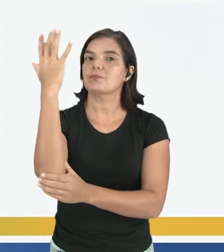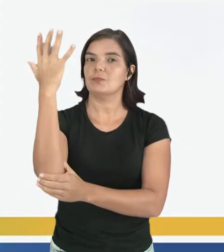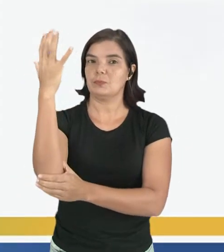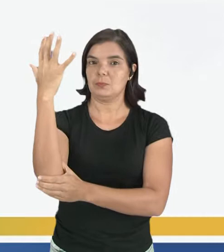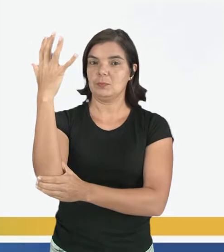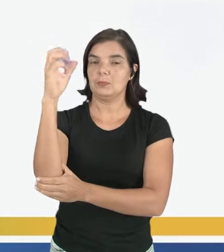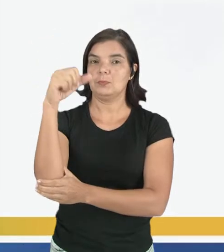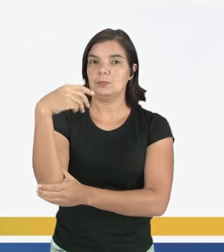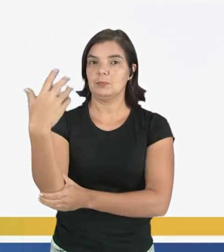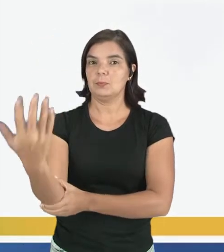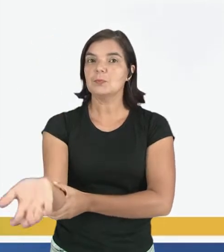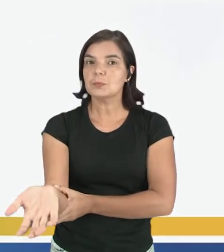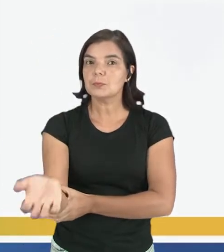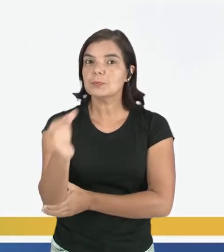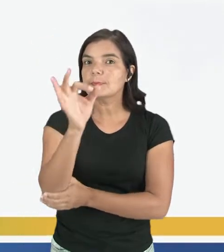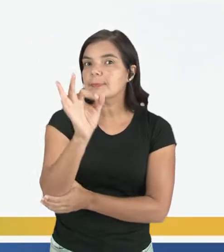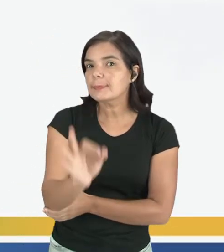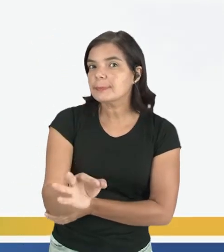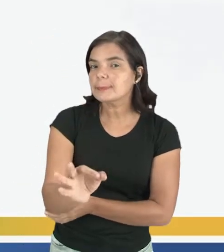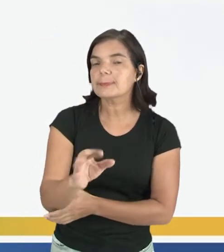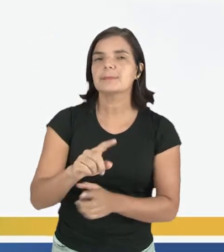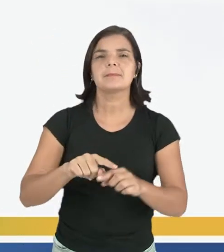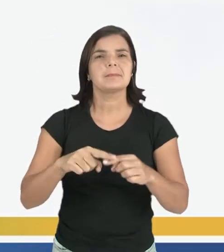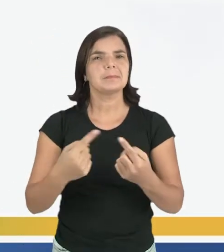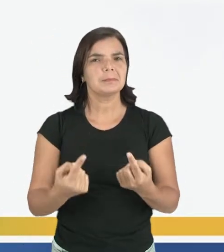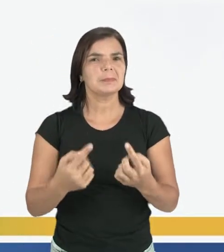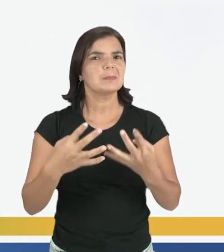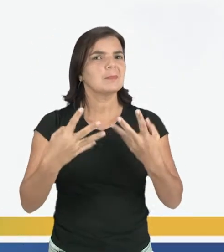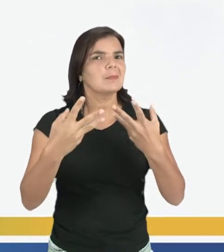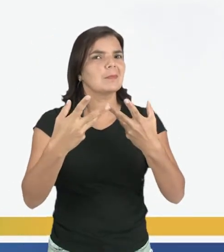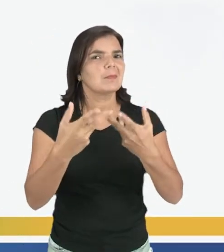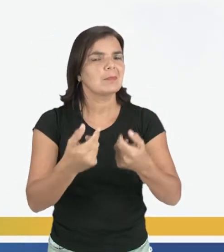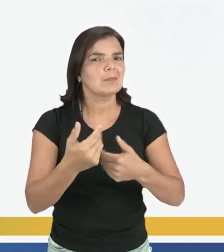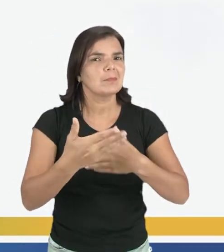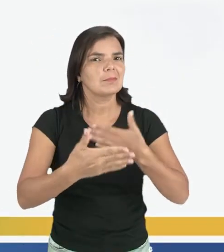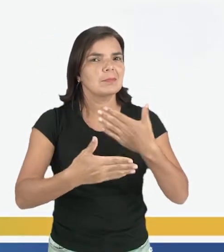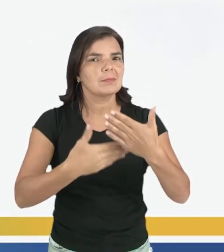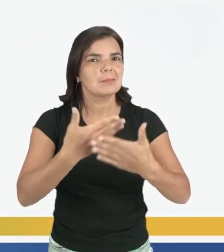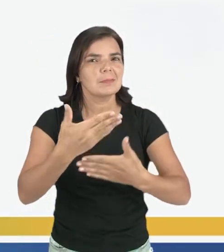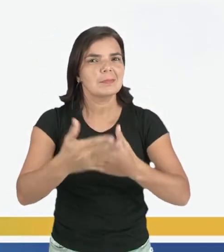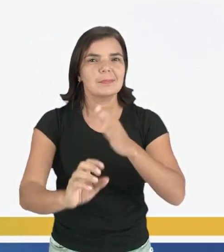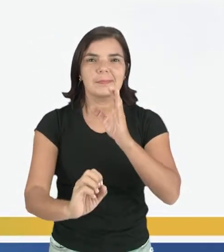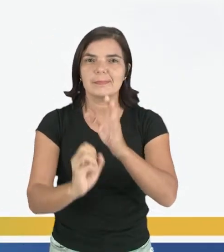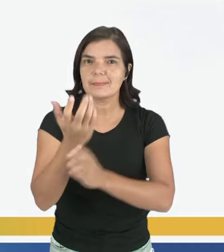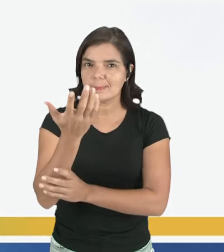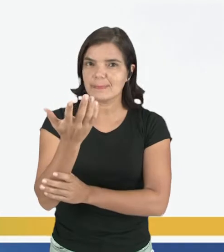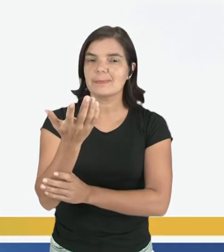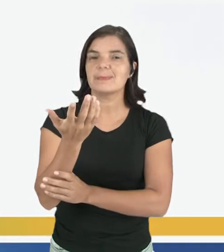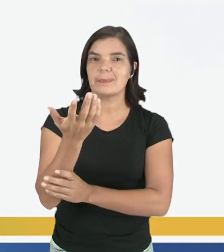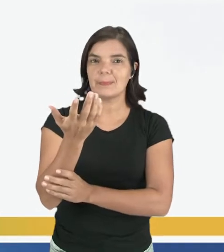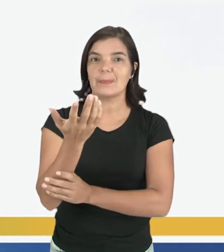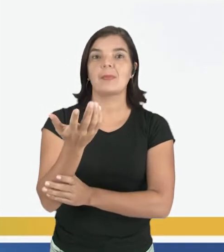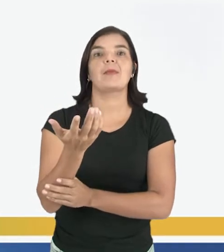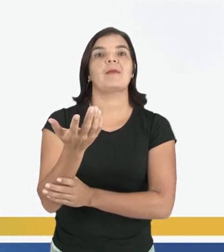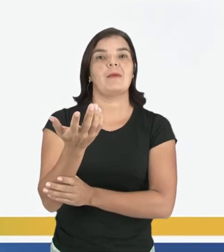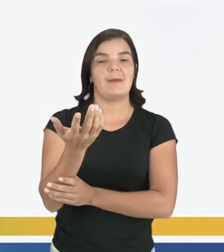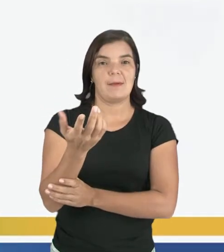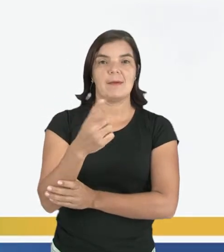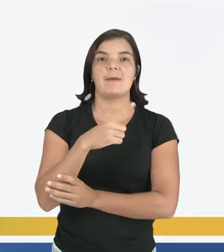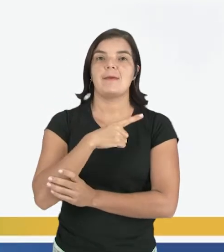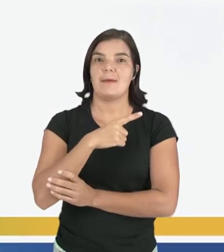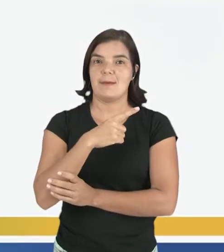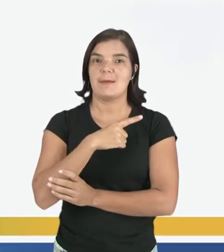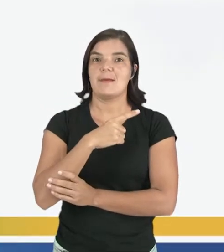crescem, se reproduzem e morrem, certo? Mas para que todo esse processo aconteça, há